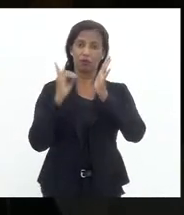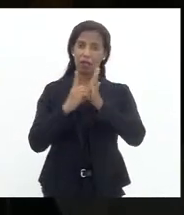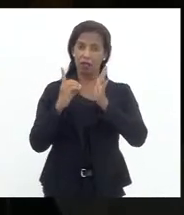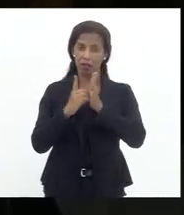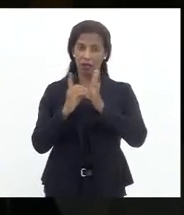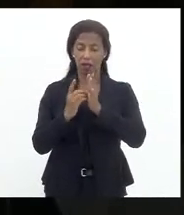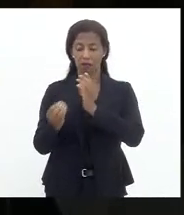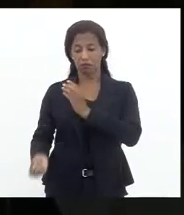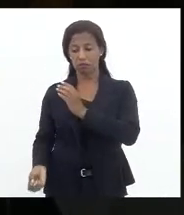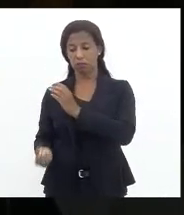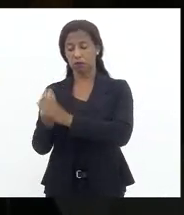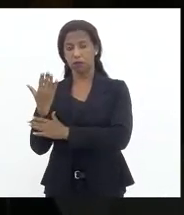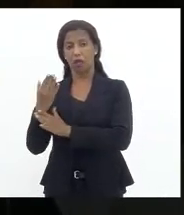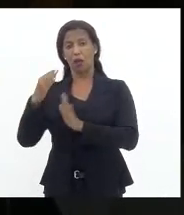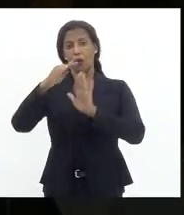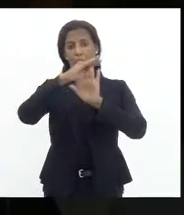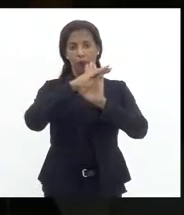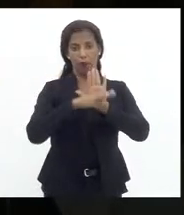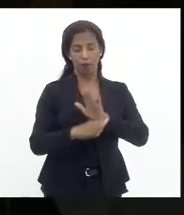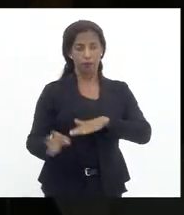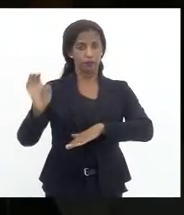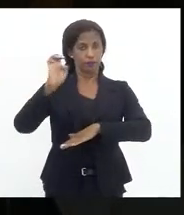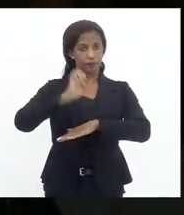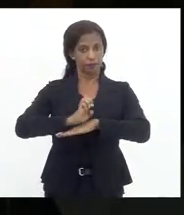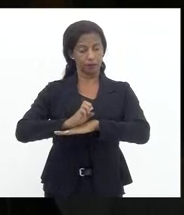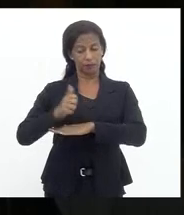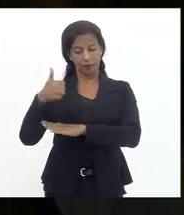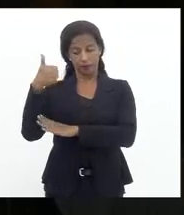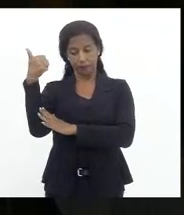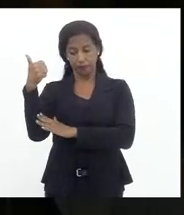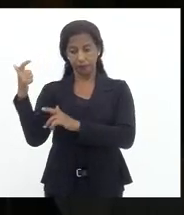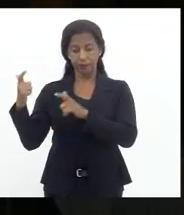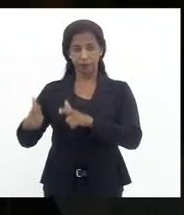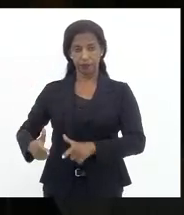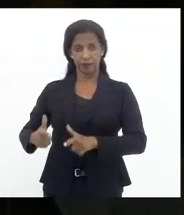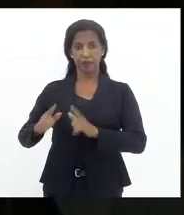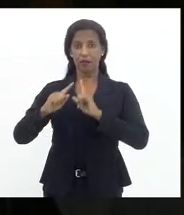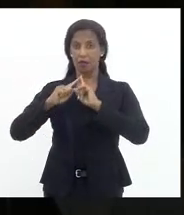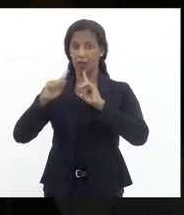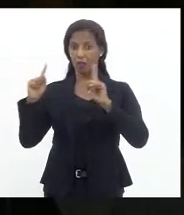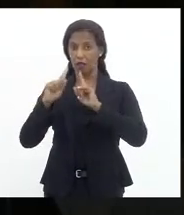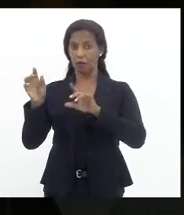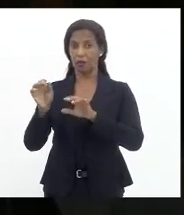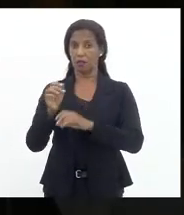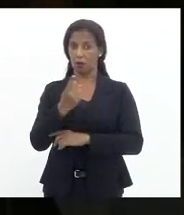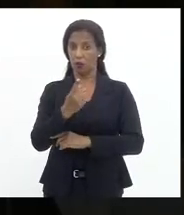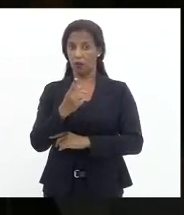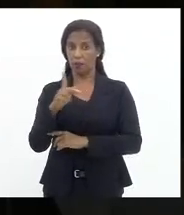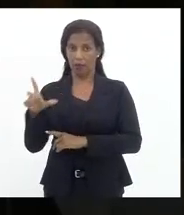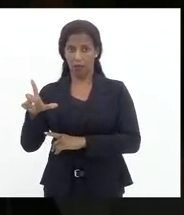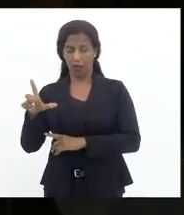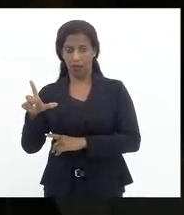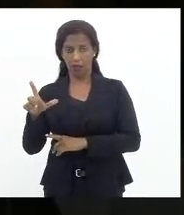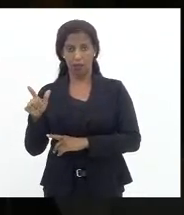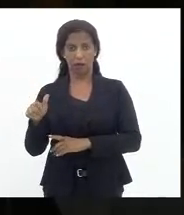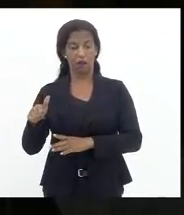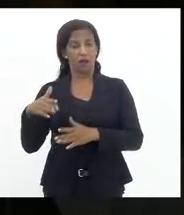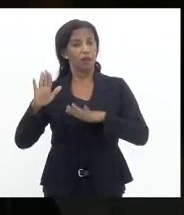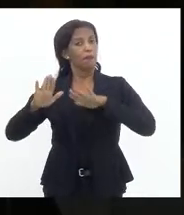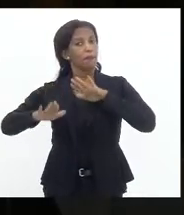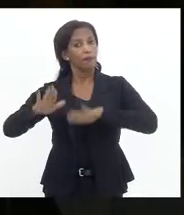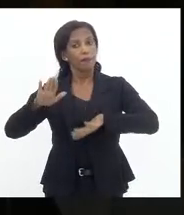fez criar-se um programa estadual, em primeiro lugar, a nossa crítica ao projeto é que, ainda